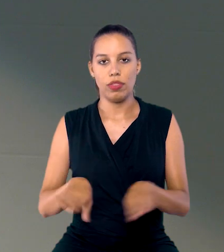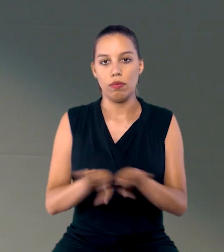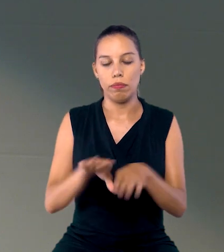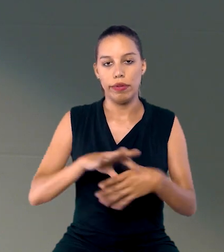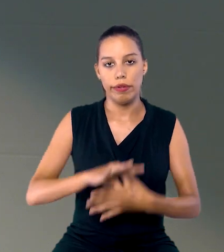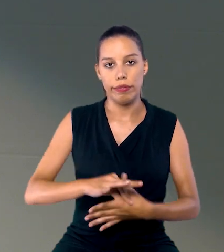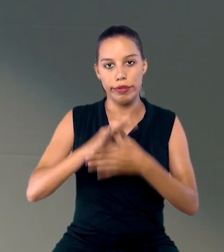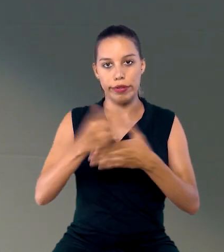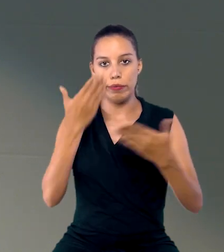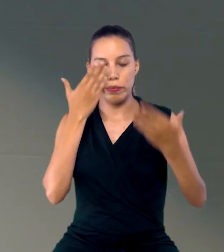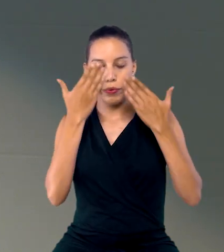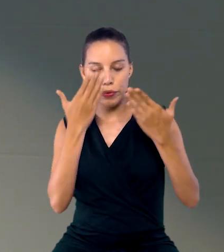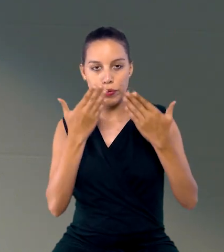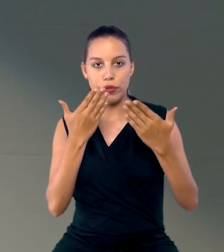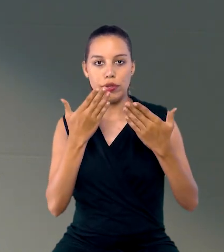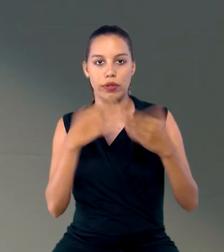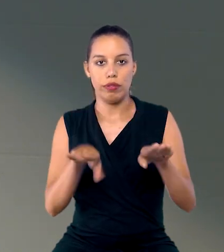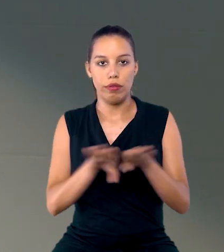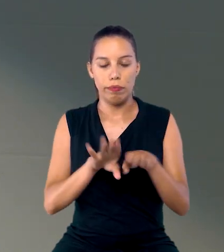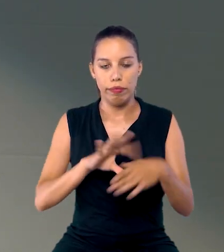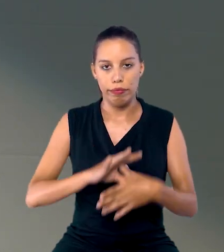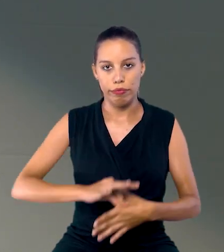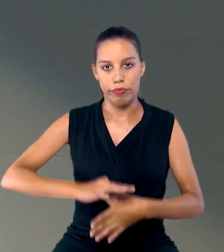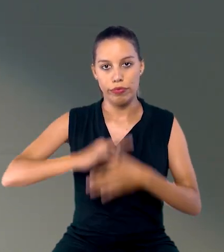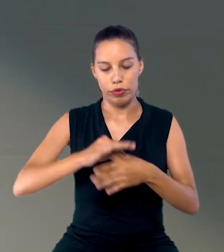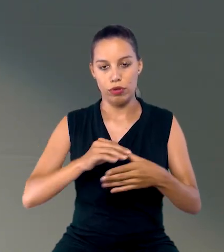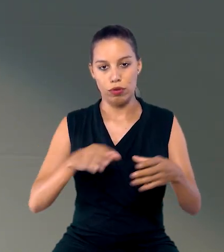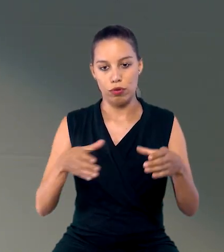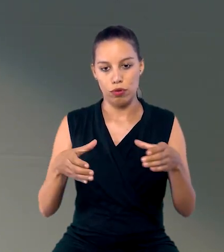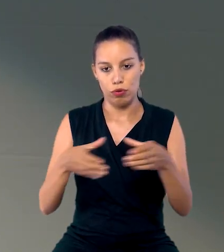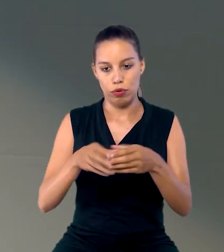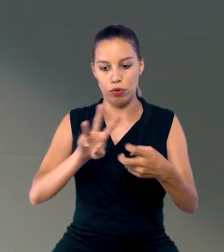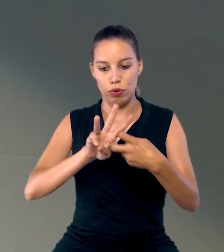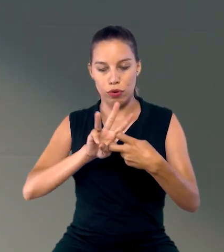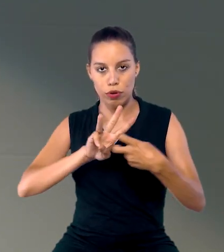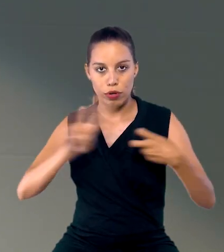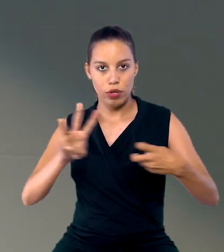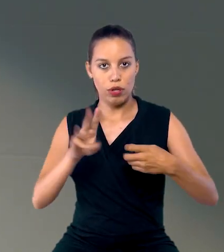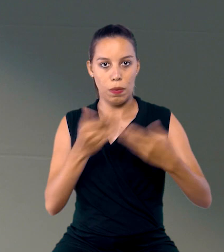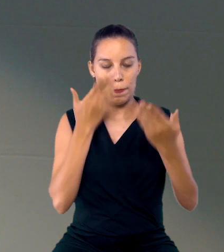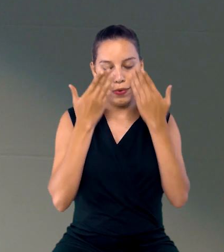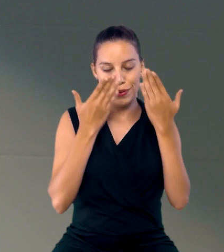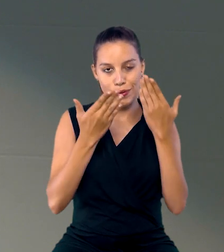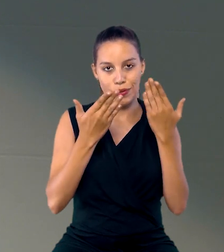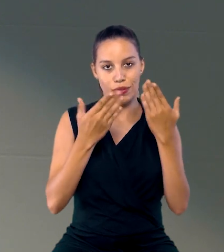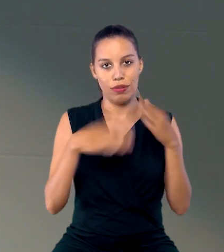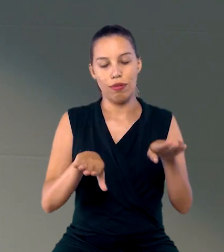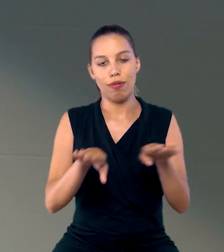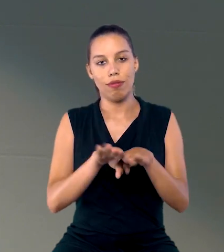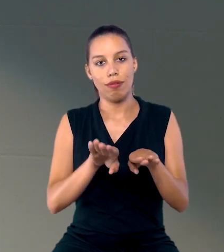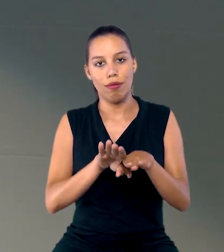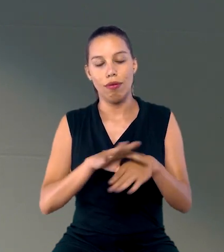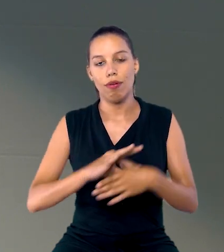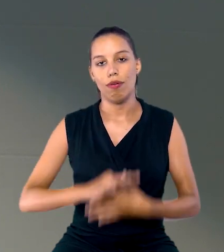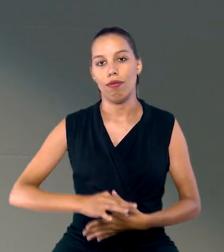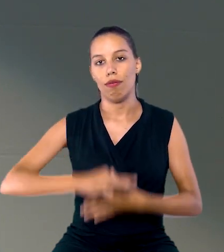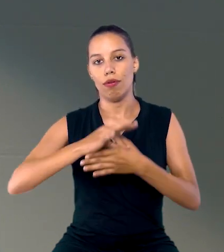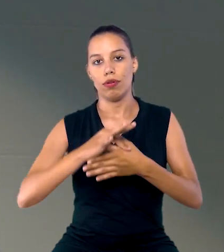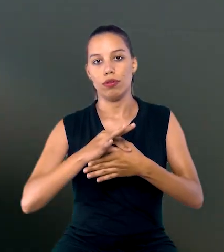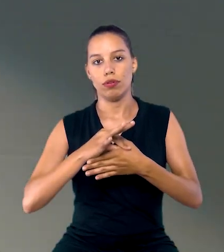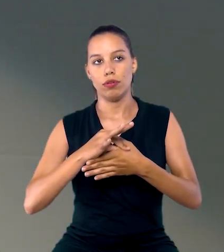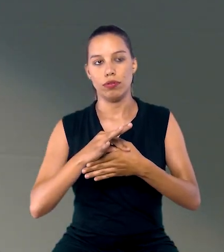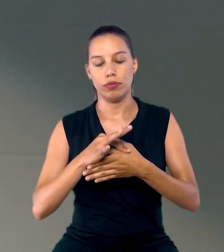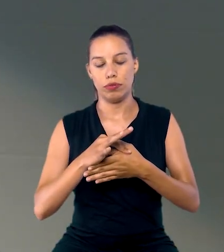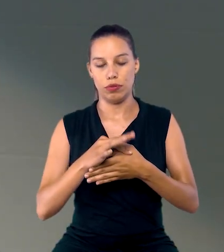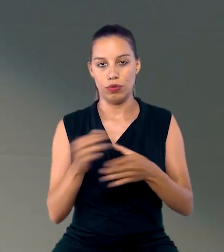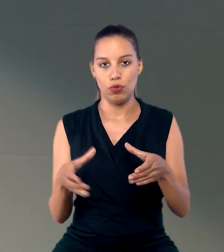Conselho Federal de Psicologia, membro da Articulação Brasileira de Indígenas Psicólogos e co-assistente da Comissão